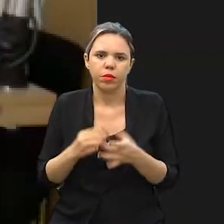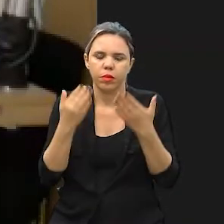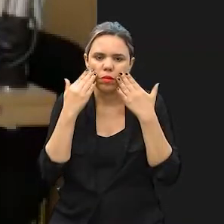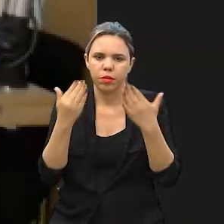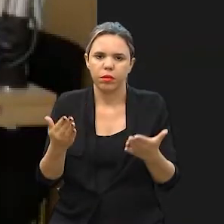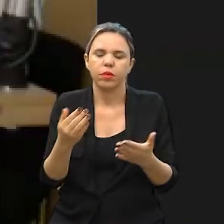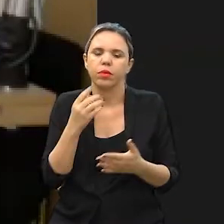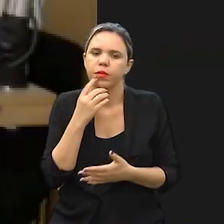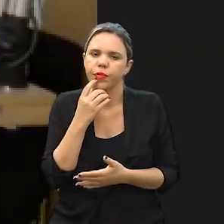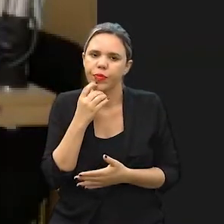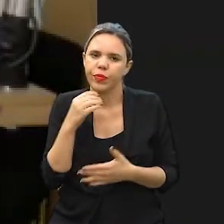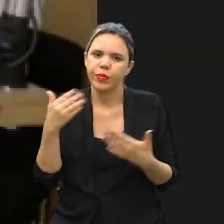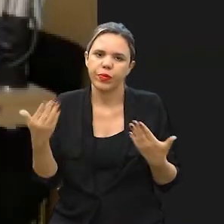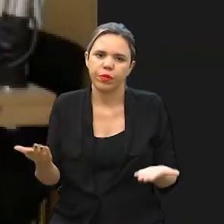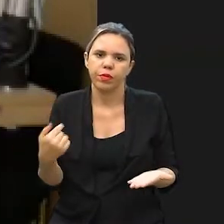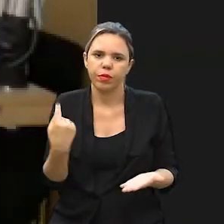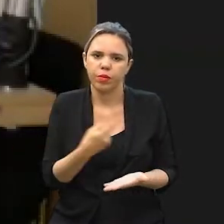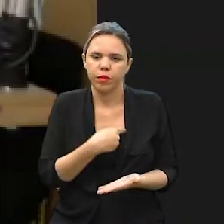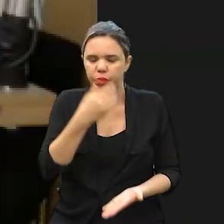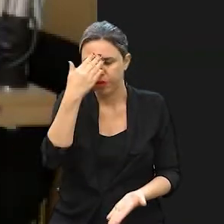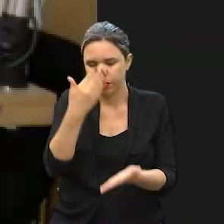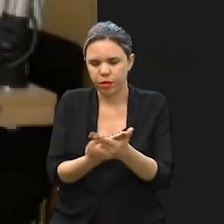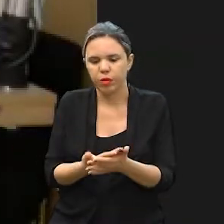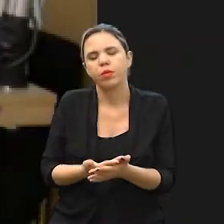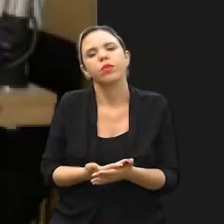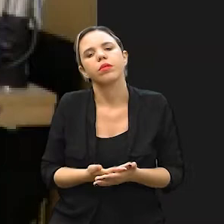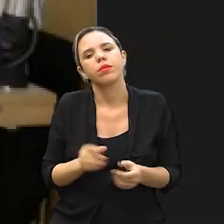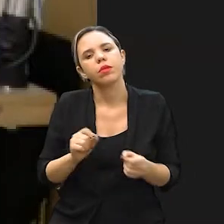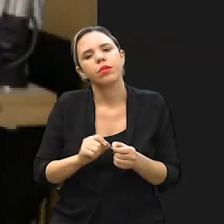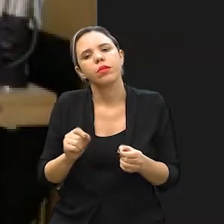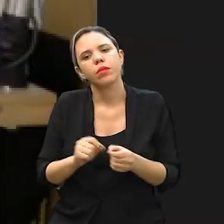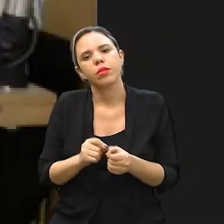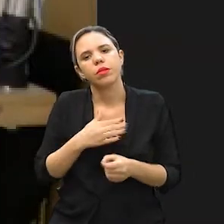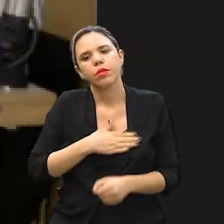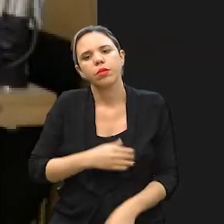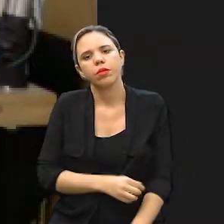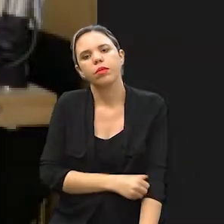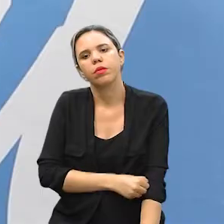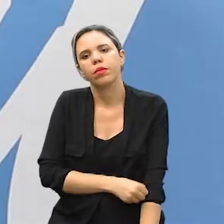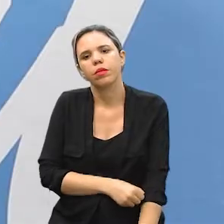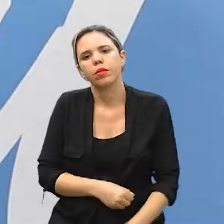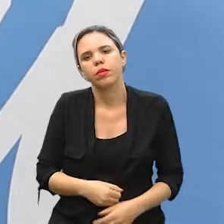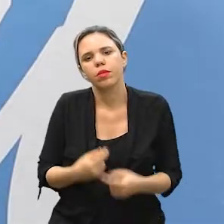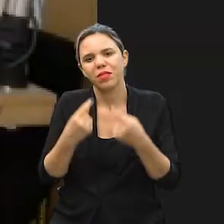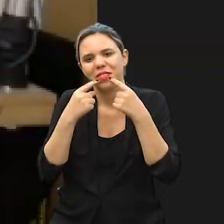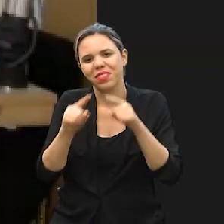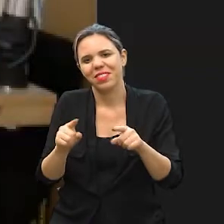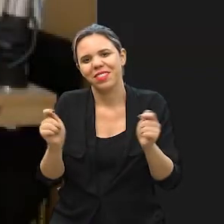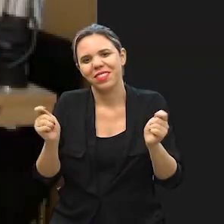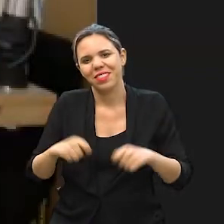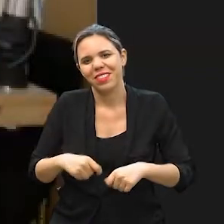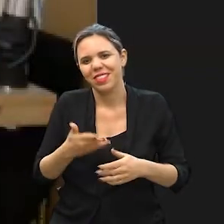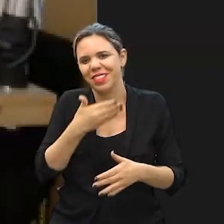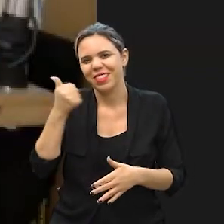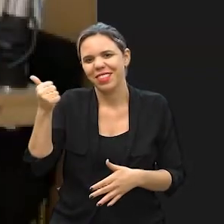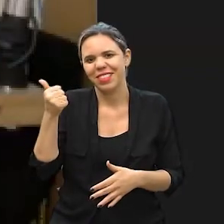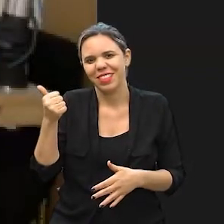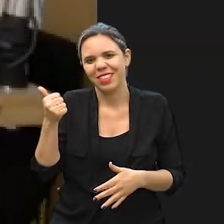ver que quando a gente acredita no que a gente faz, vale a pena. Vale a pena reclamar para